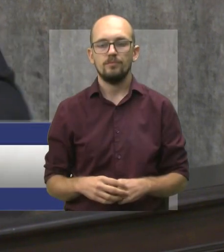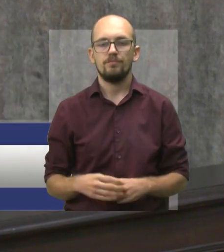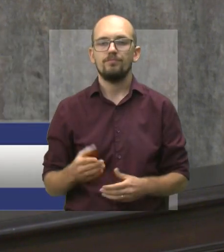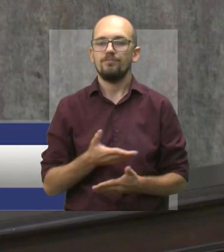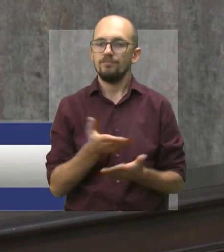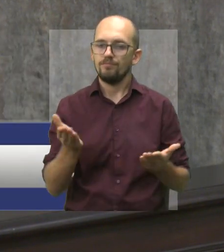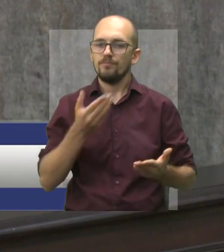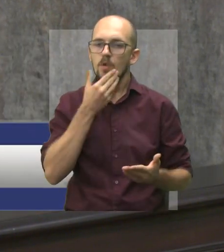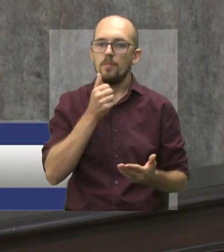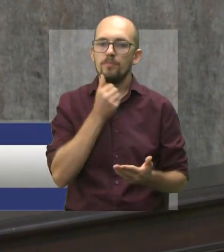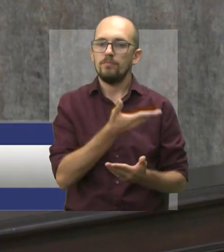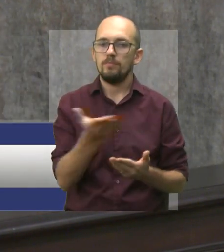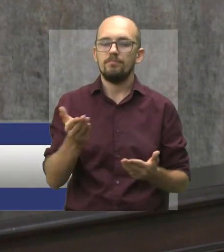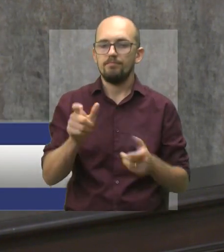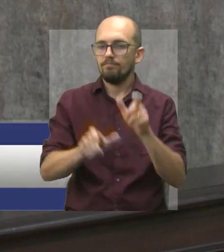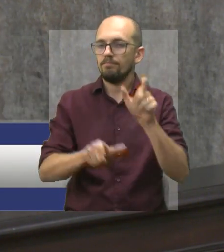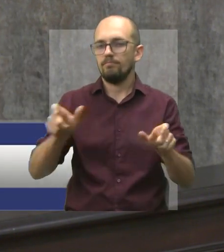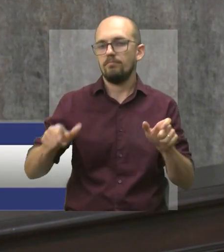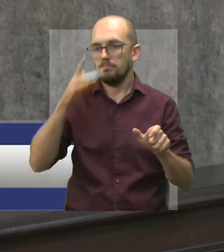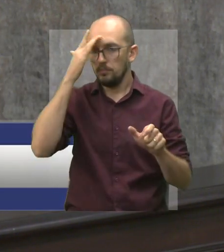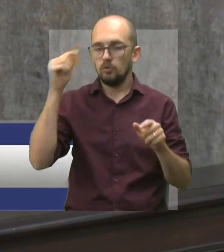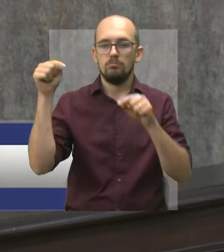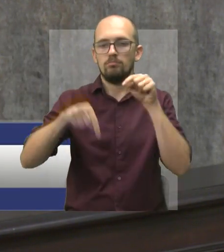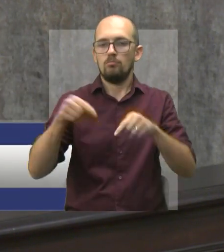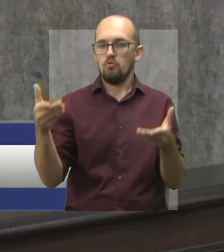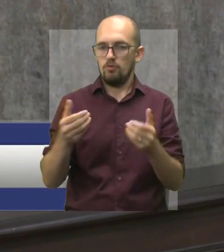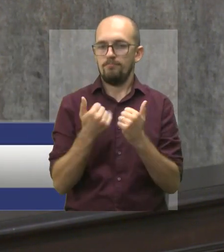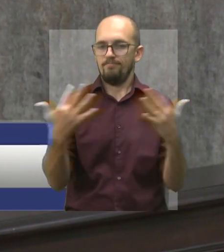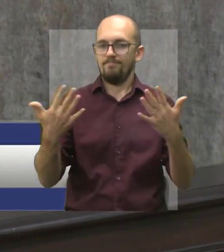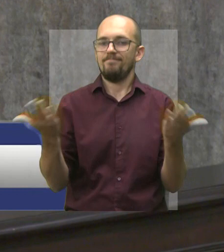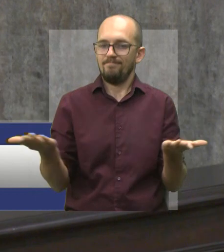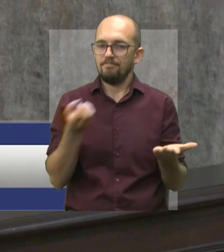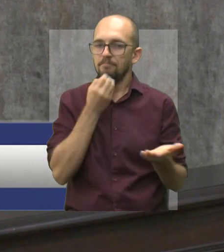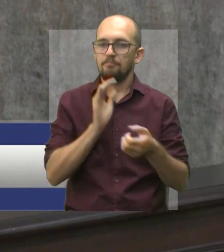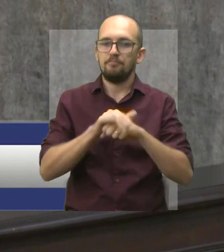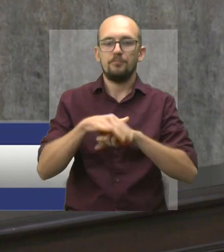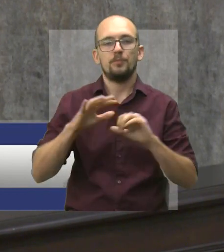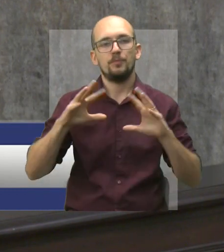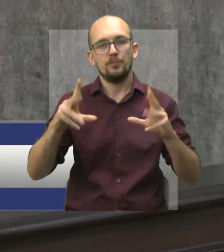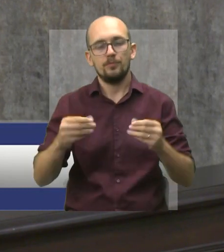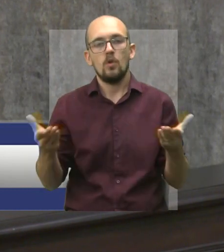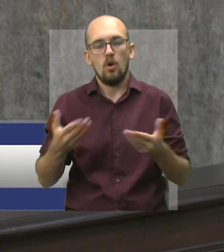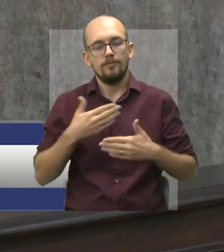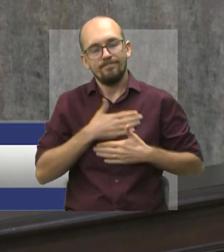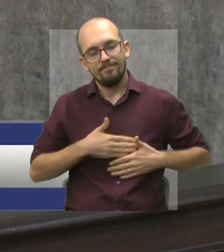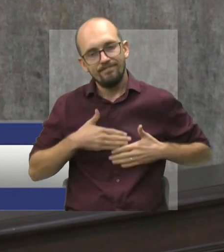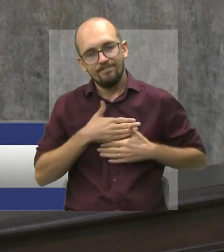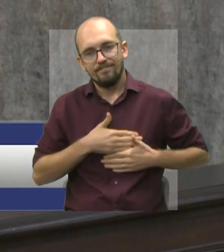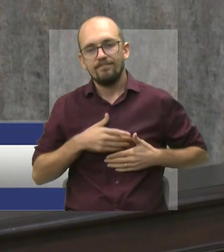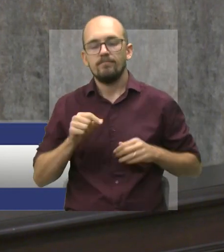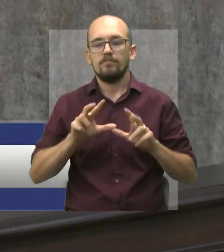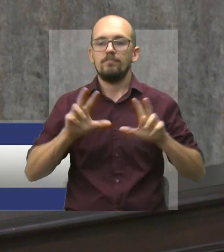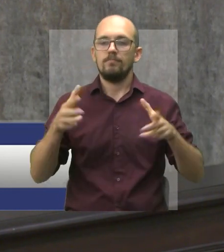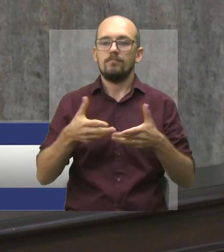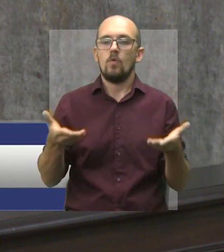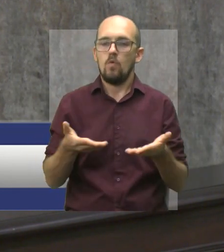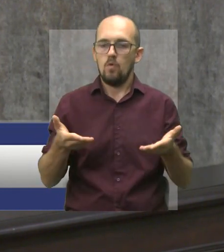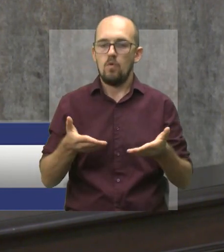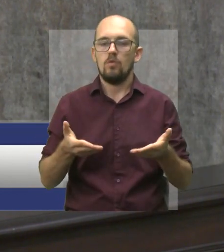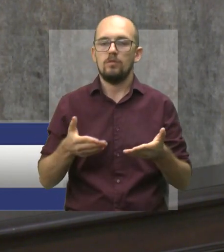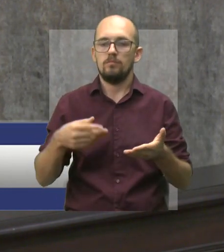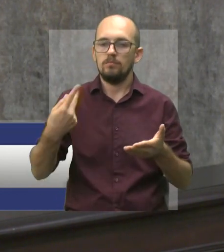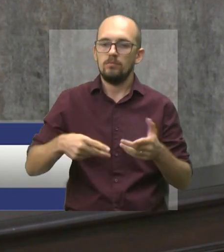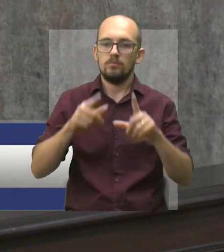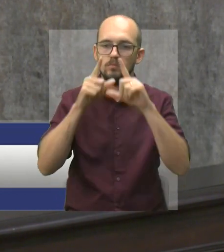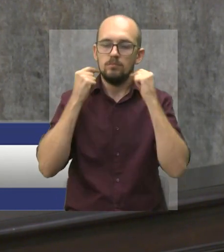Senhoras e senhores, autoridades e público presente, uma boa noite a todos. É com muita satisfação que a Câmara Municipal de Jaú